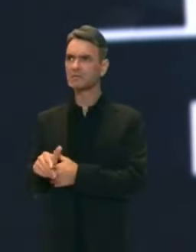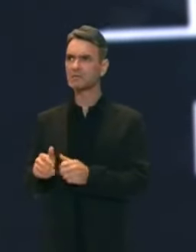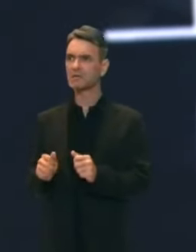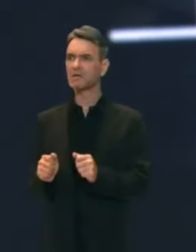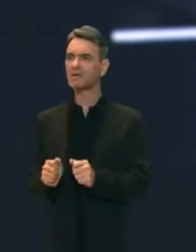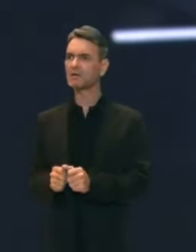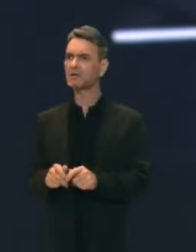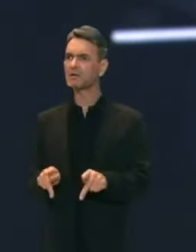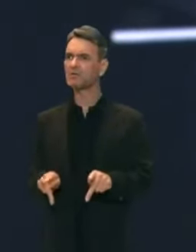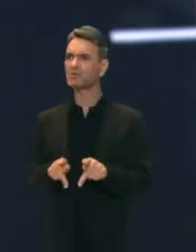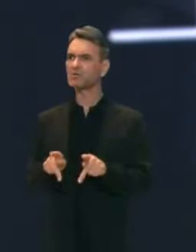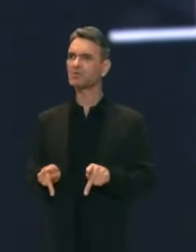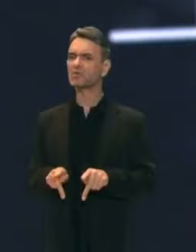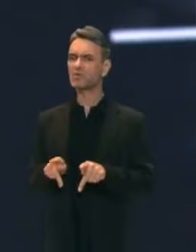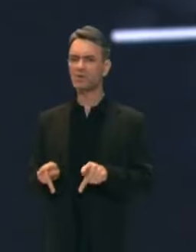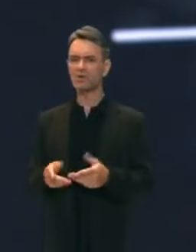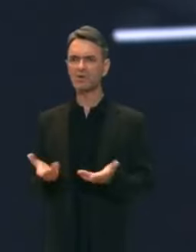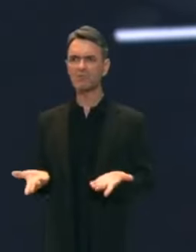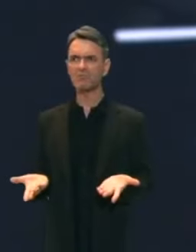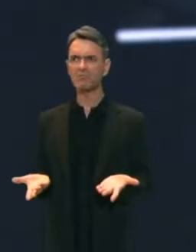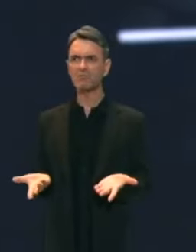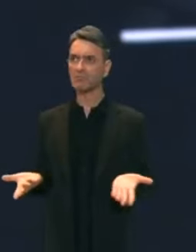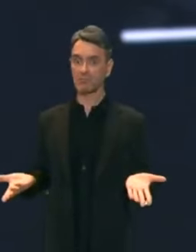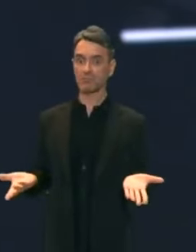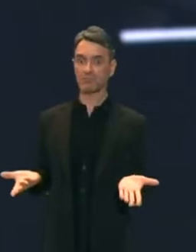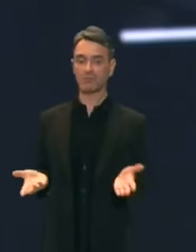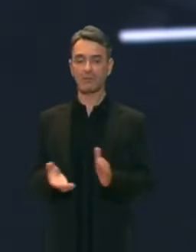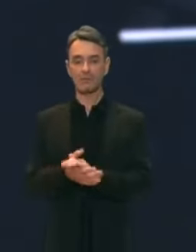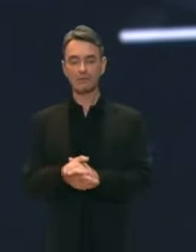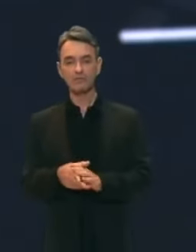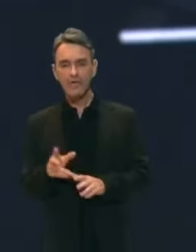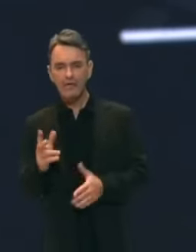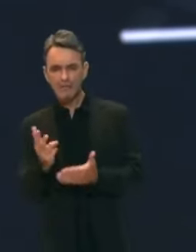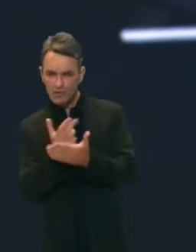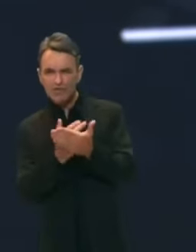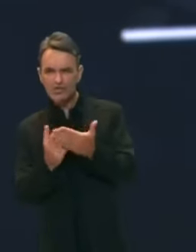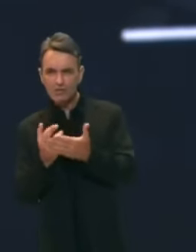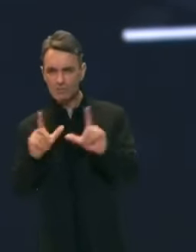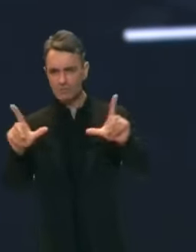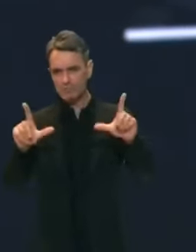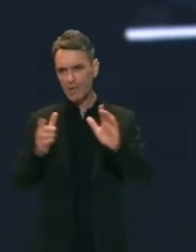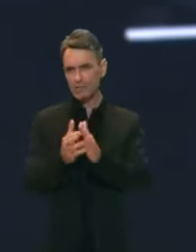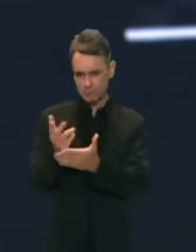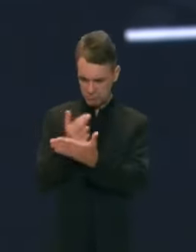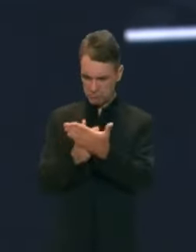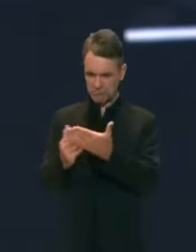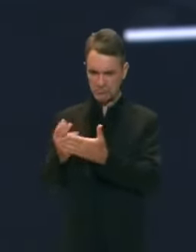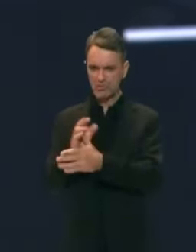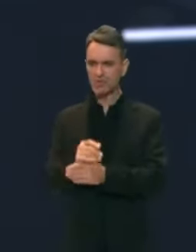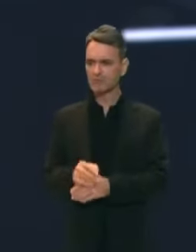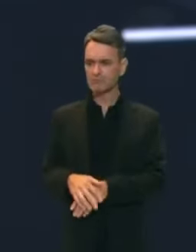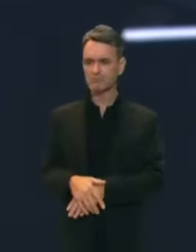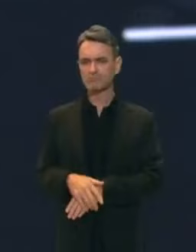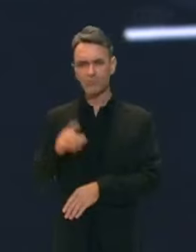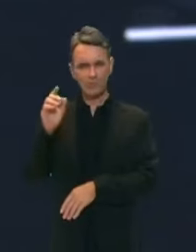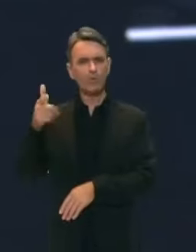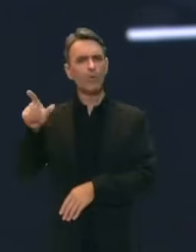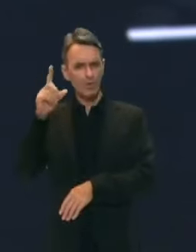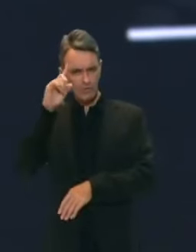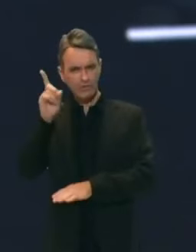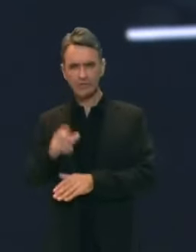Até um dia eu estava assistindo um desenhinho lá com ela. Desenho até inofensivo. Vi vários episódios com